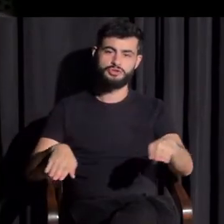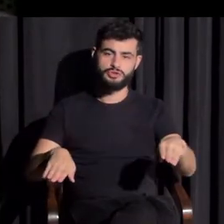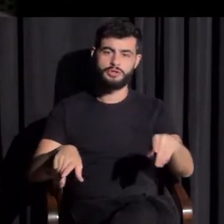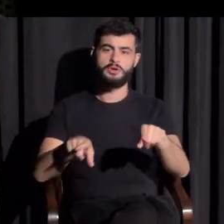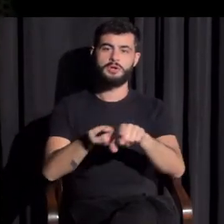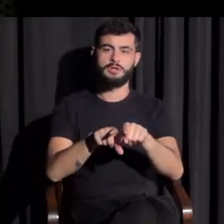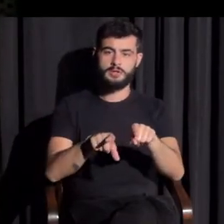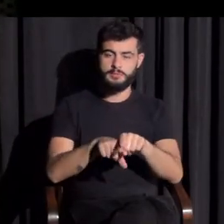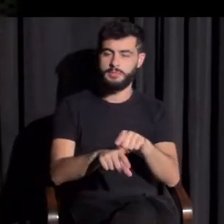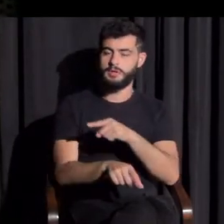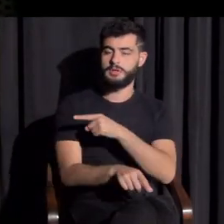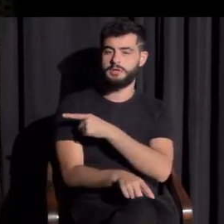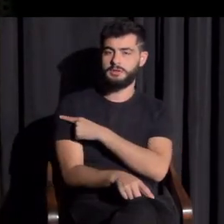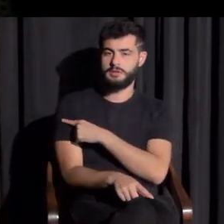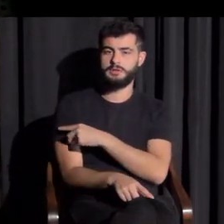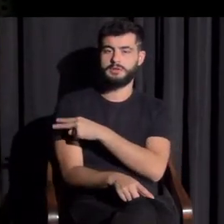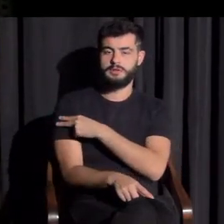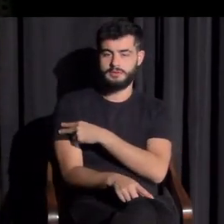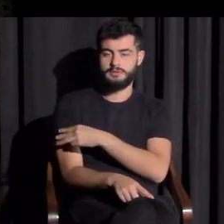Né?